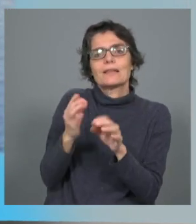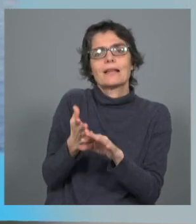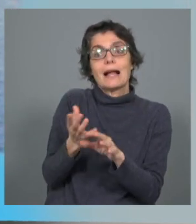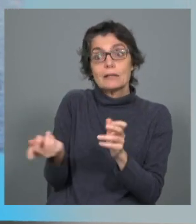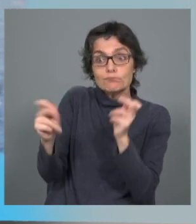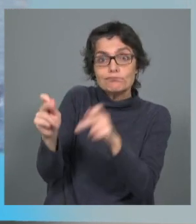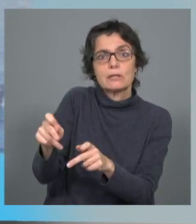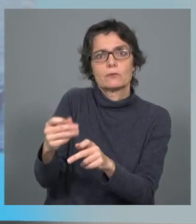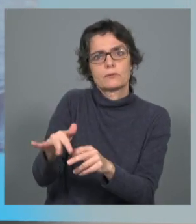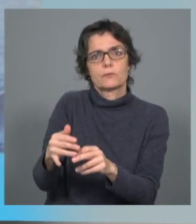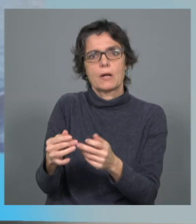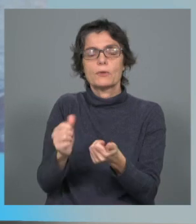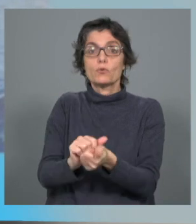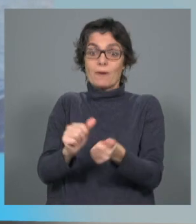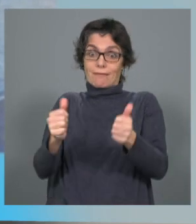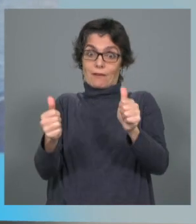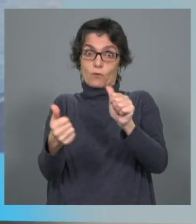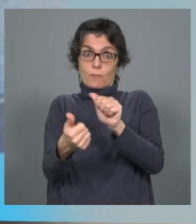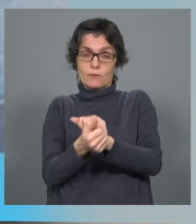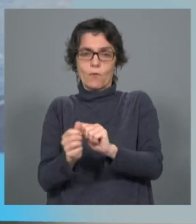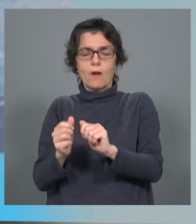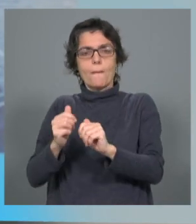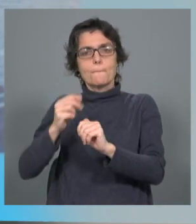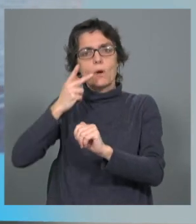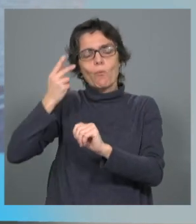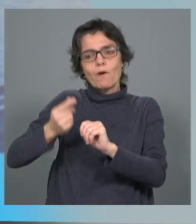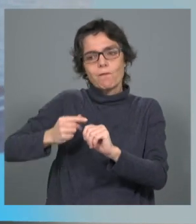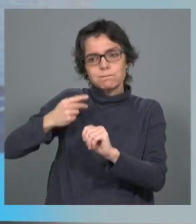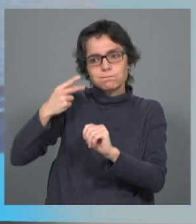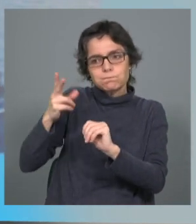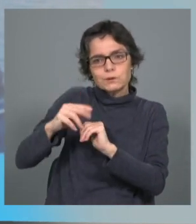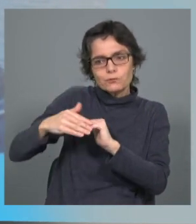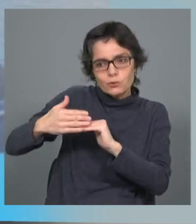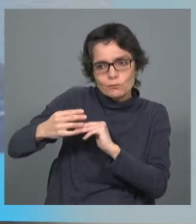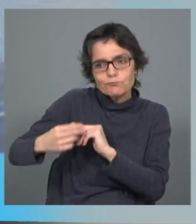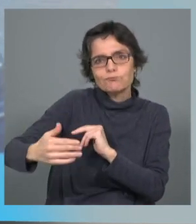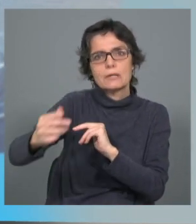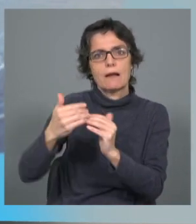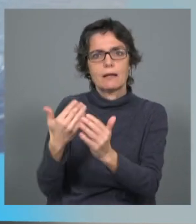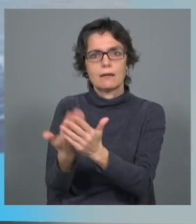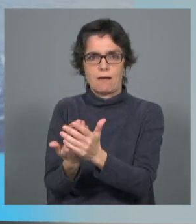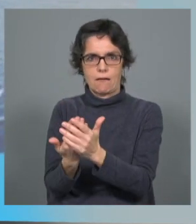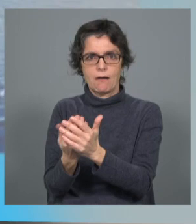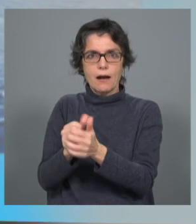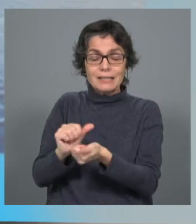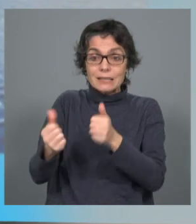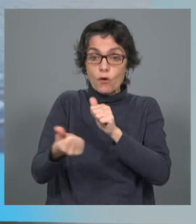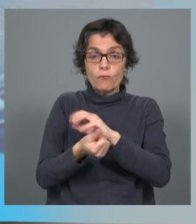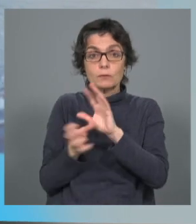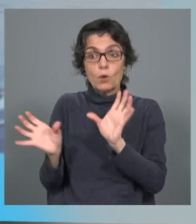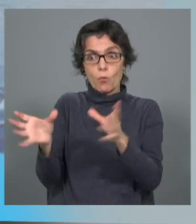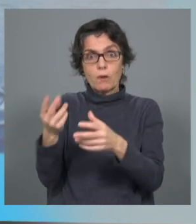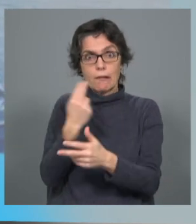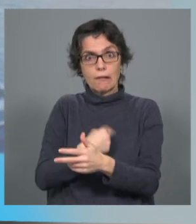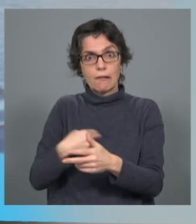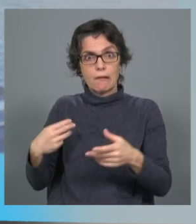transformar a sociedade onde vivemos, capaz de transformar as comunidades cristãs, onde a